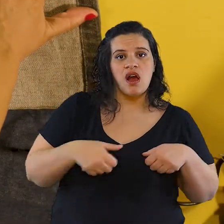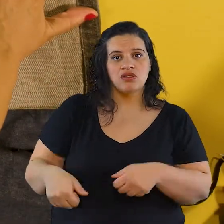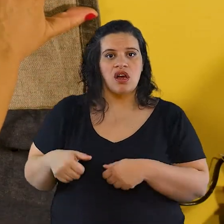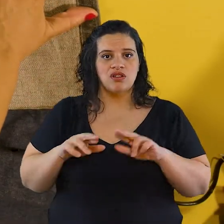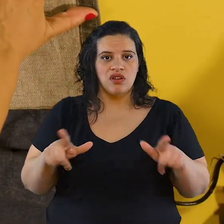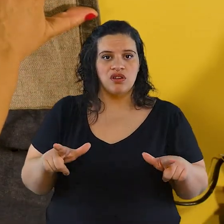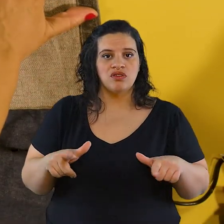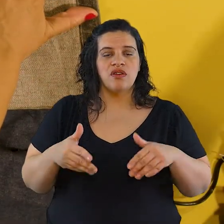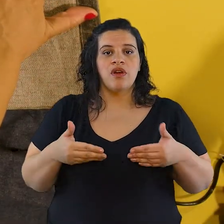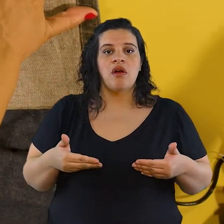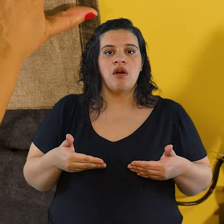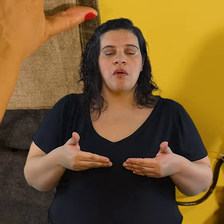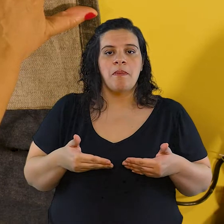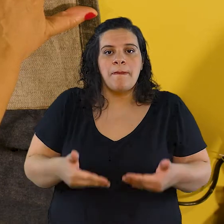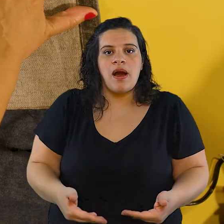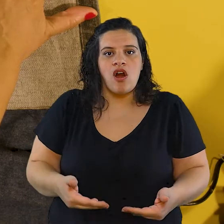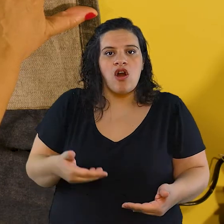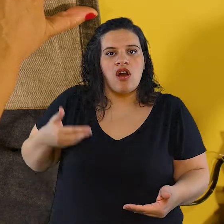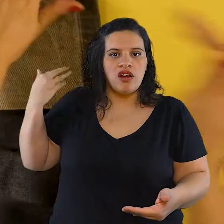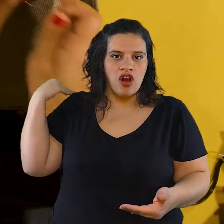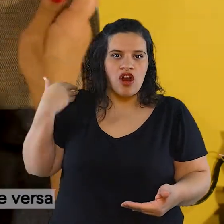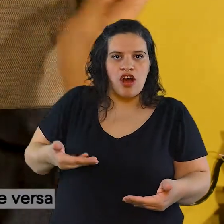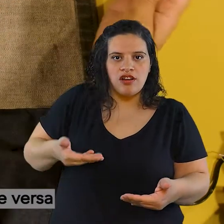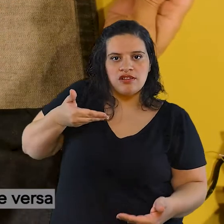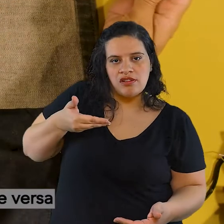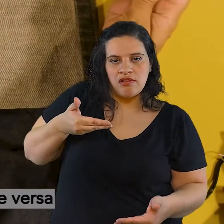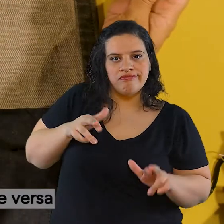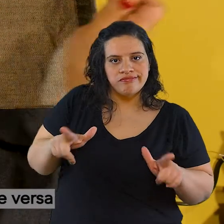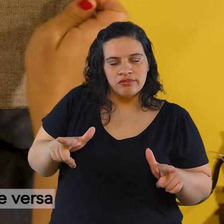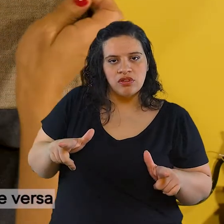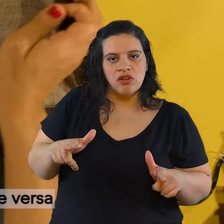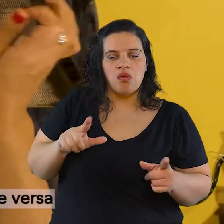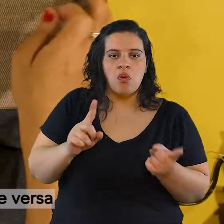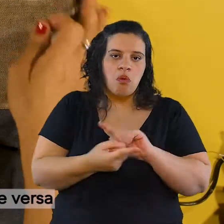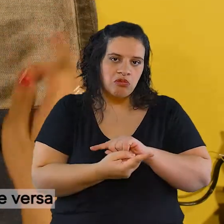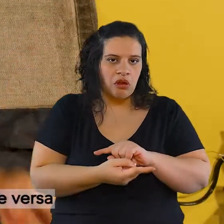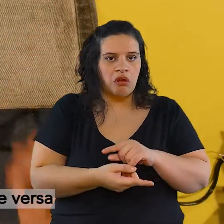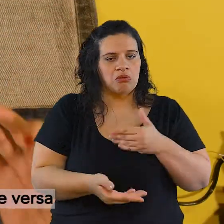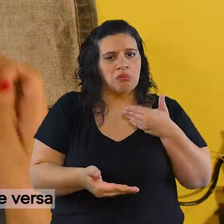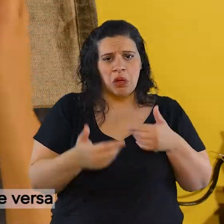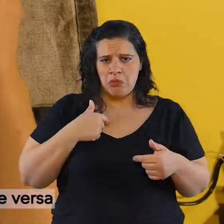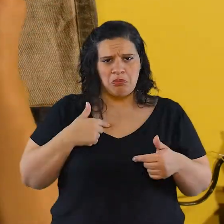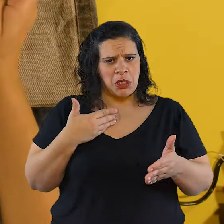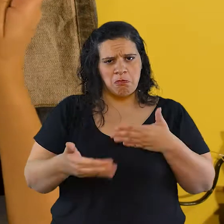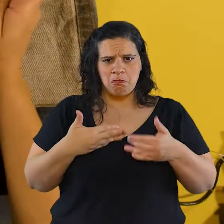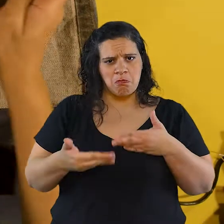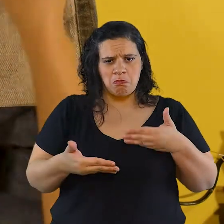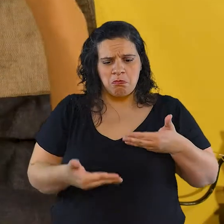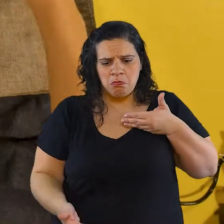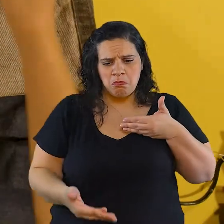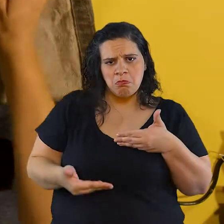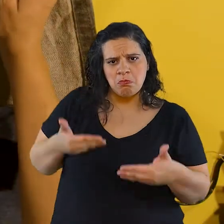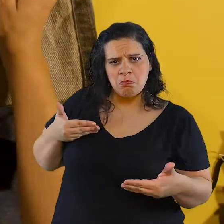como pode ser calça diferente, a frente fique maior, mais comprida que a parte das costas ou vice-versa.